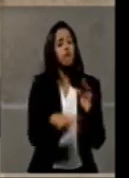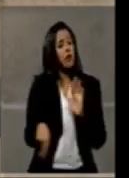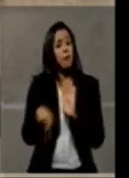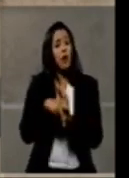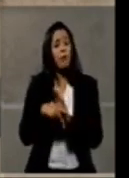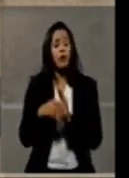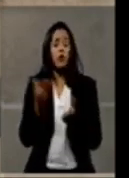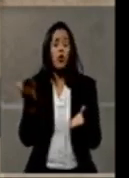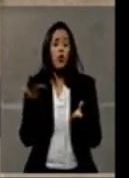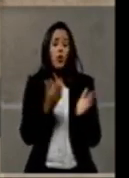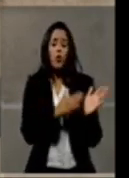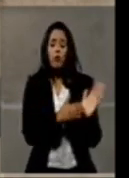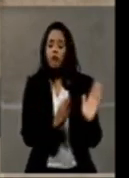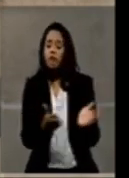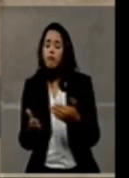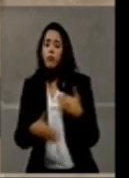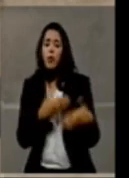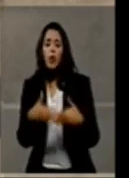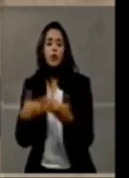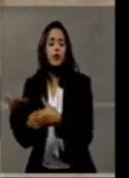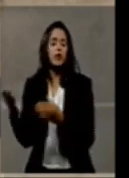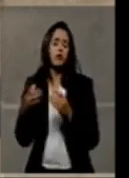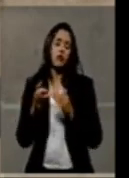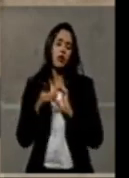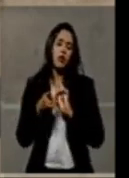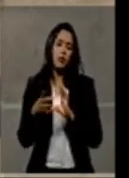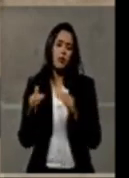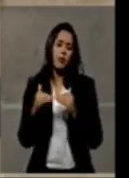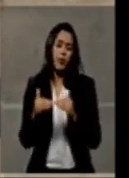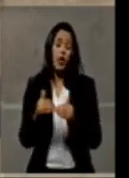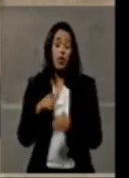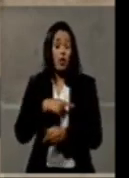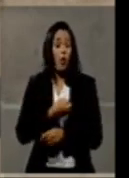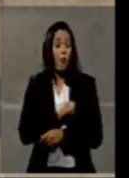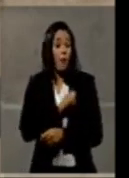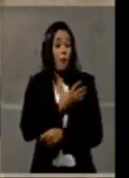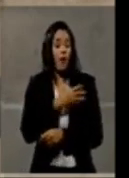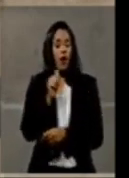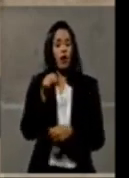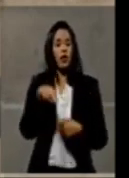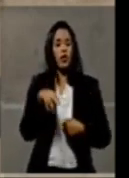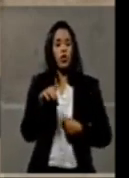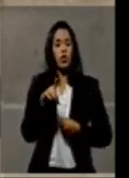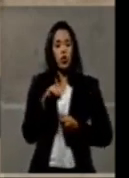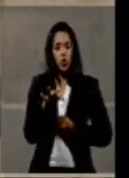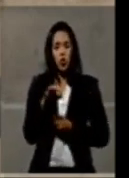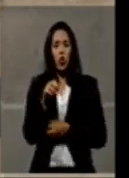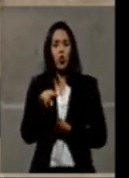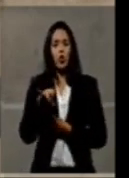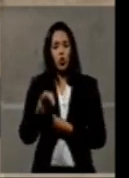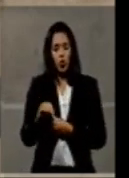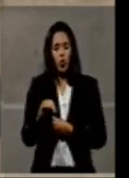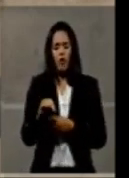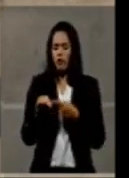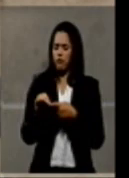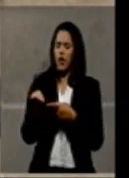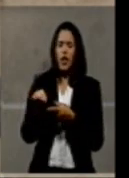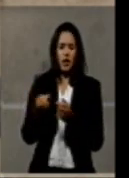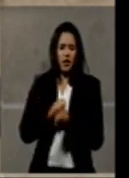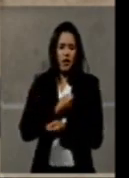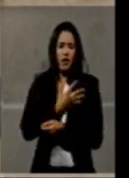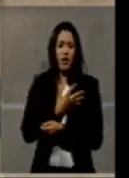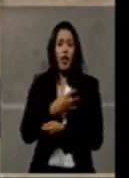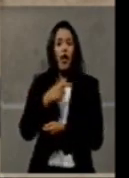democrático o que se espera que o poeta antonio maria cunhou a expressão brasileiro profissão